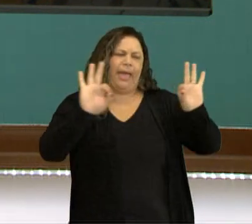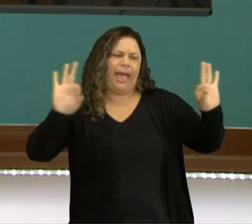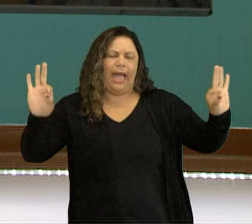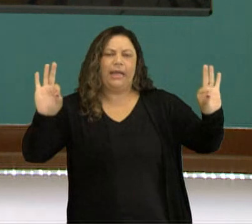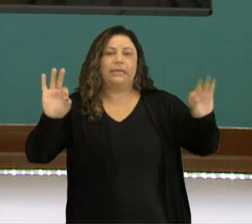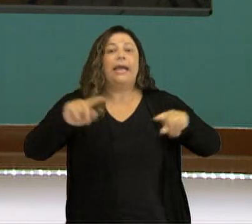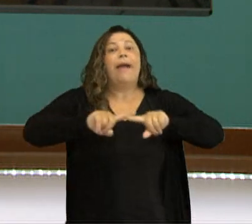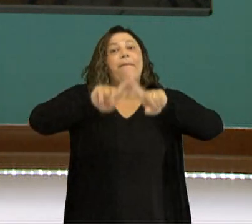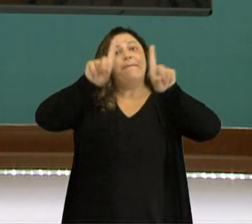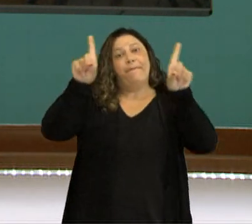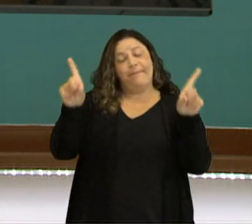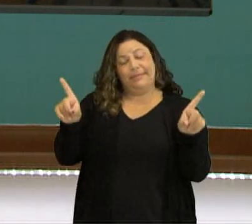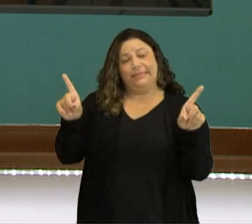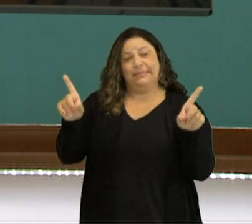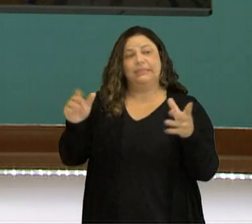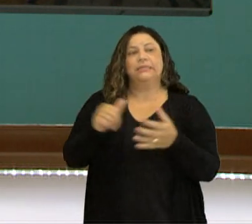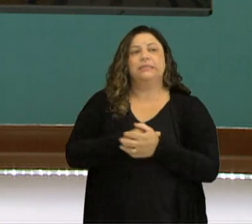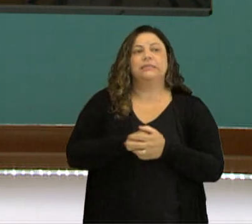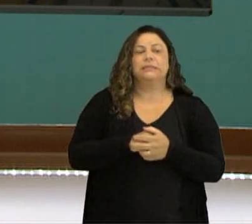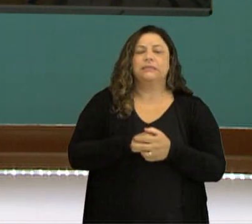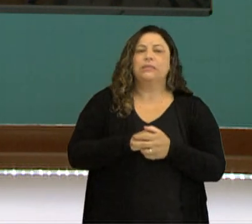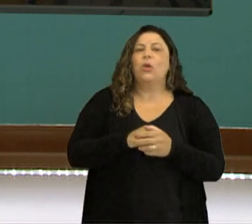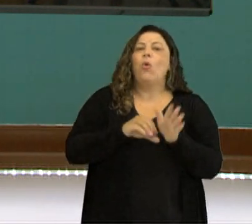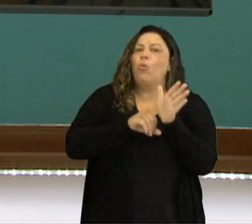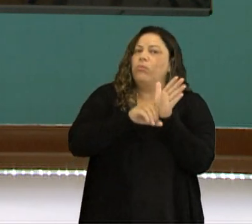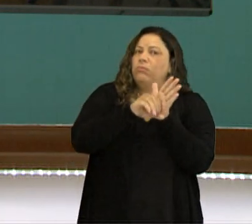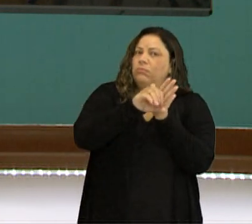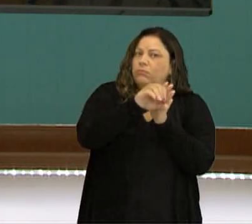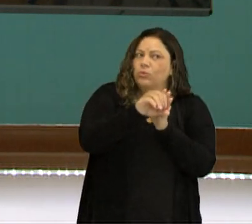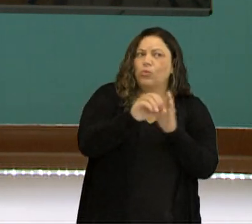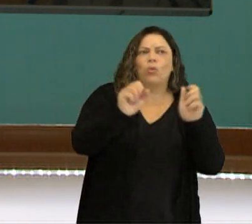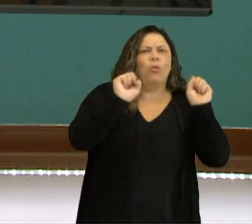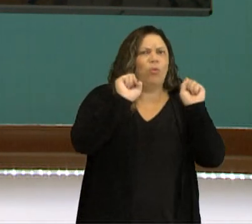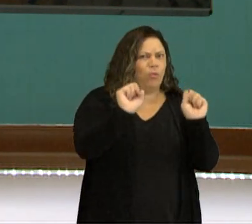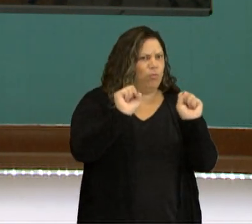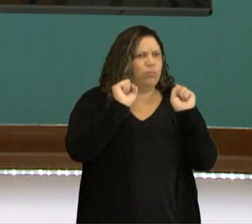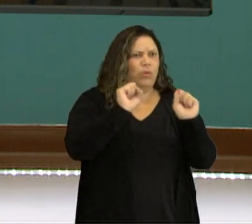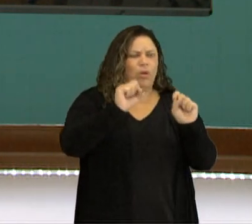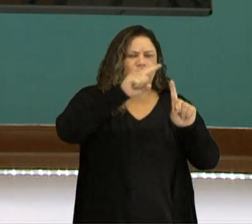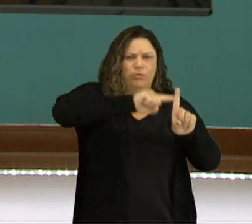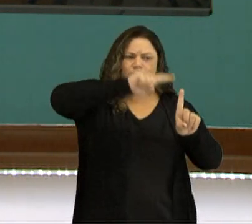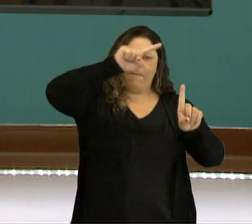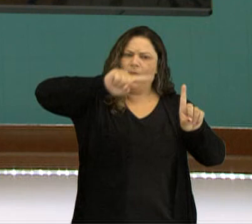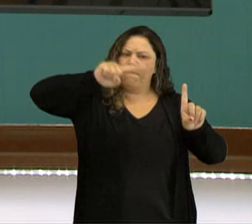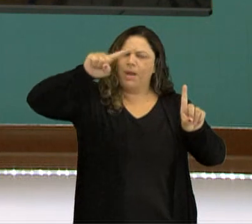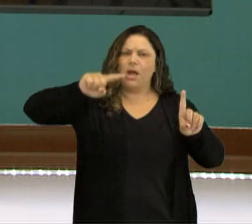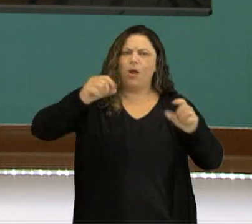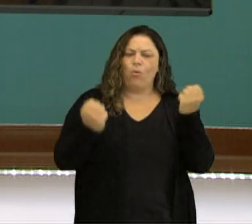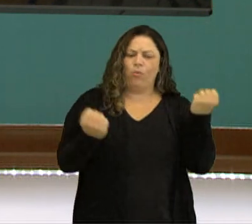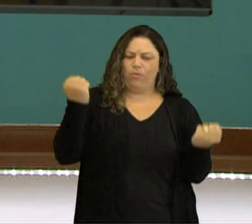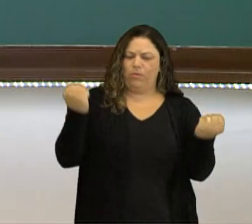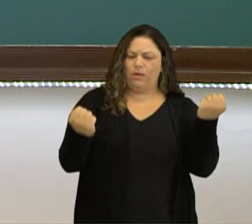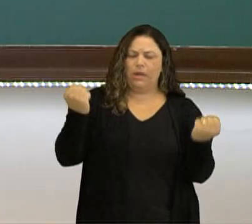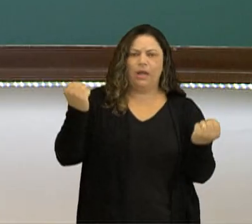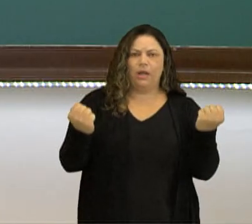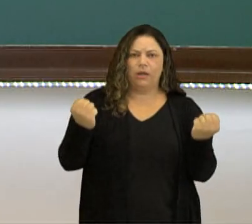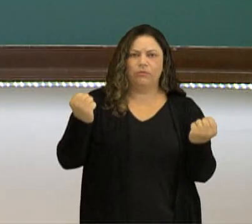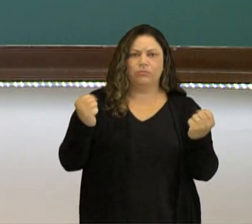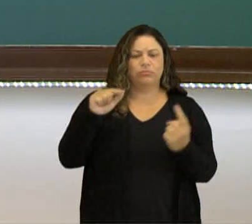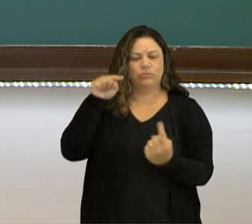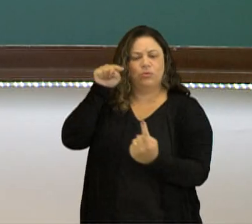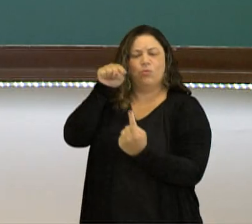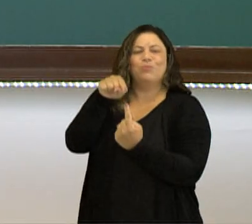Então, nesse meu caso aqui, o Google pode considerar que o meu carro, por exemplo, seria um ponto